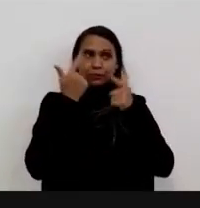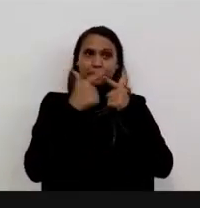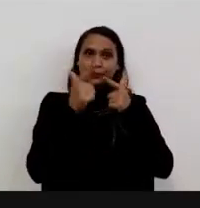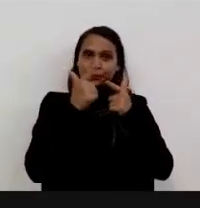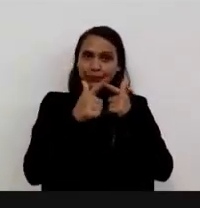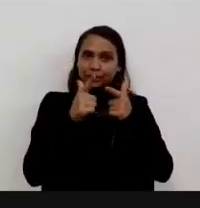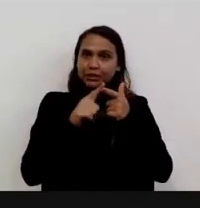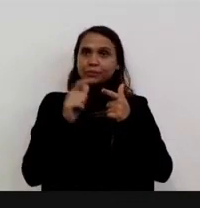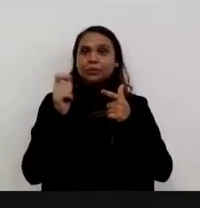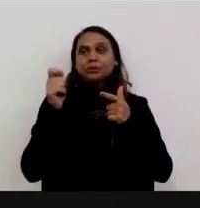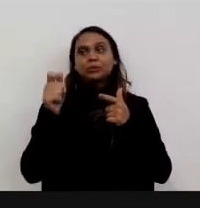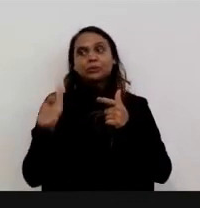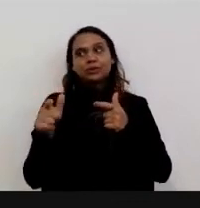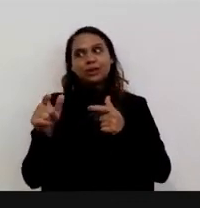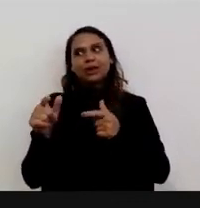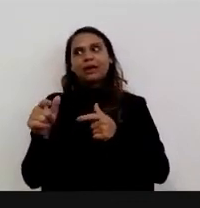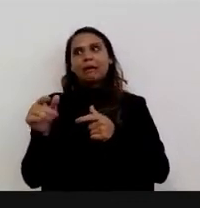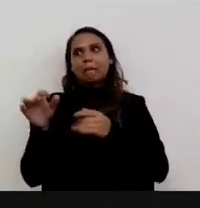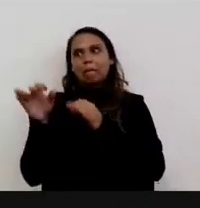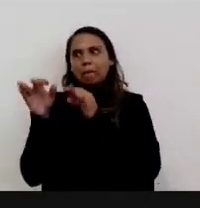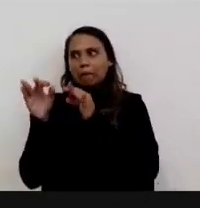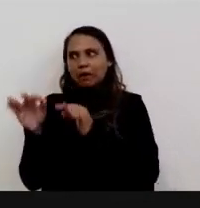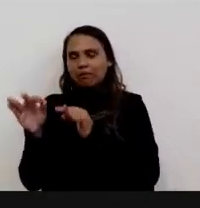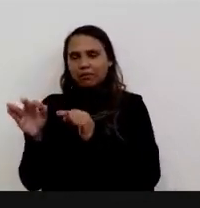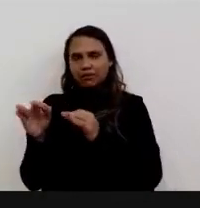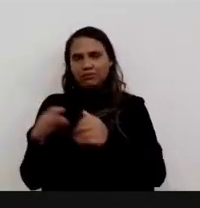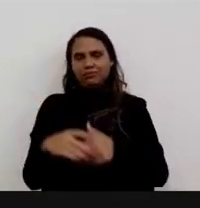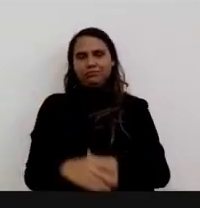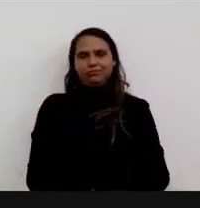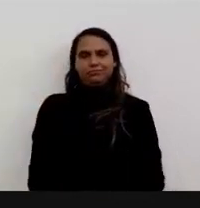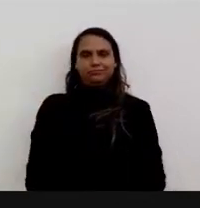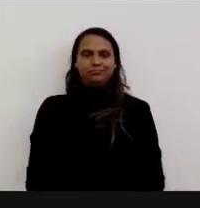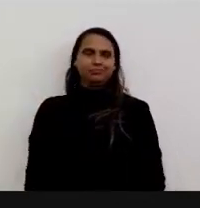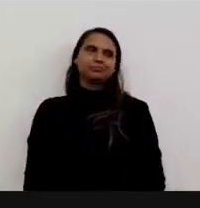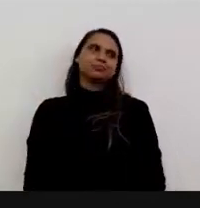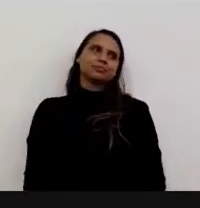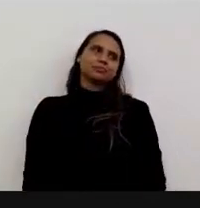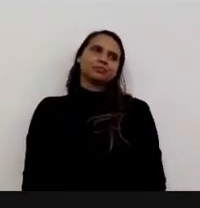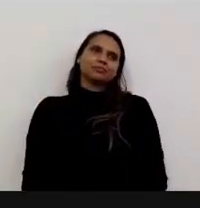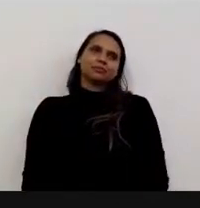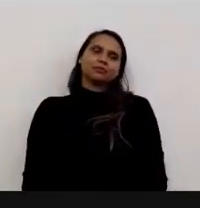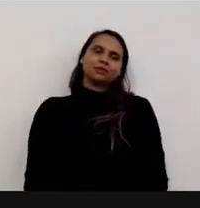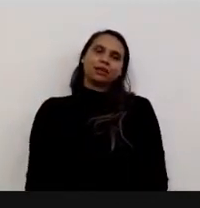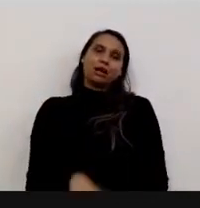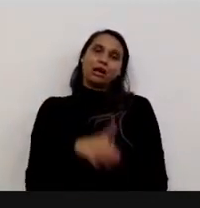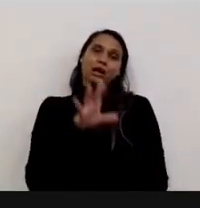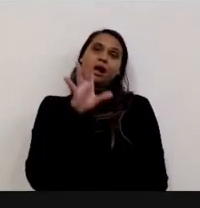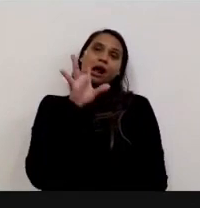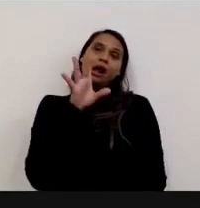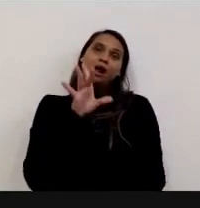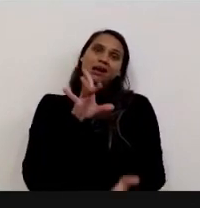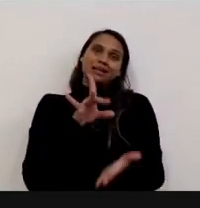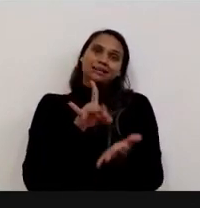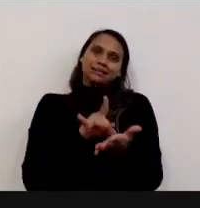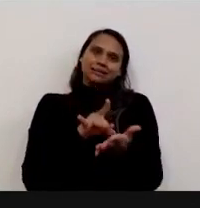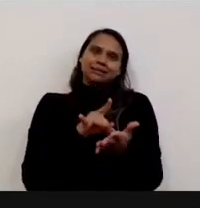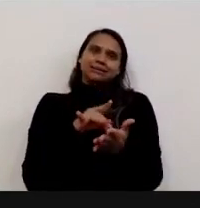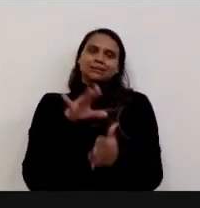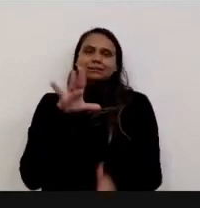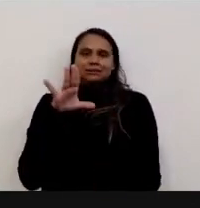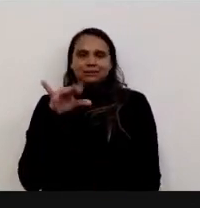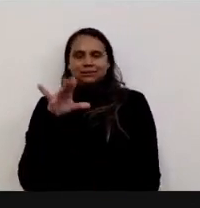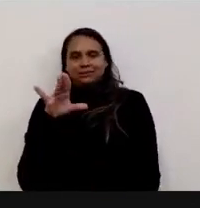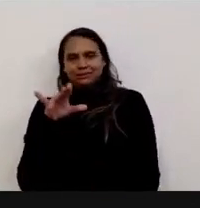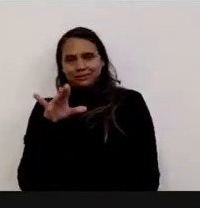dados 5 estrelas, vamos dizer assim. Essa é uma realidade, né, do cientista de dados,